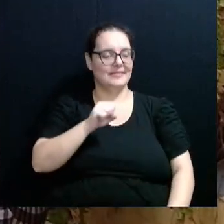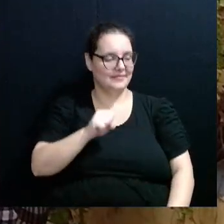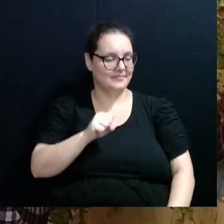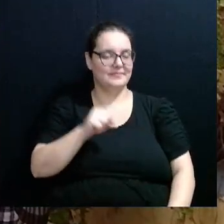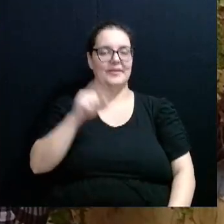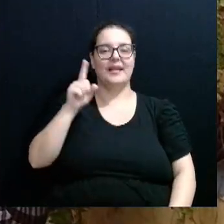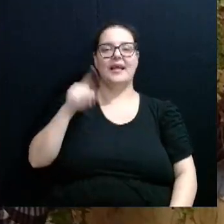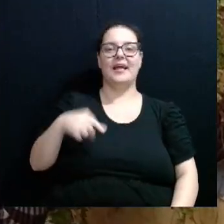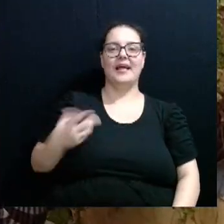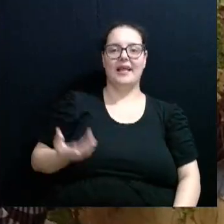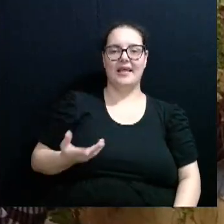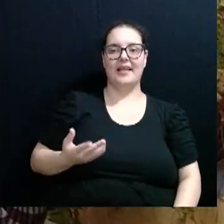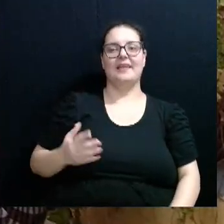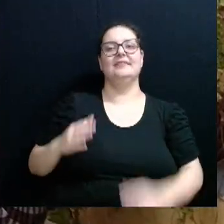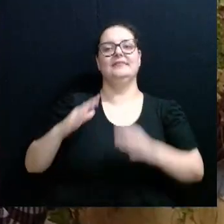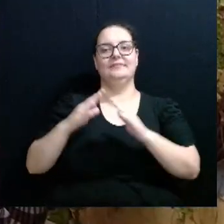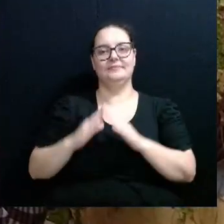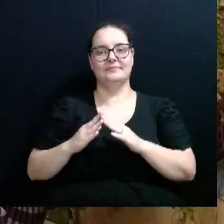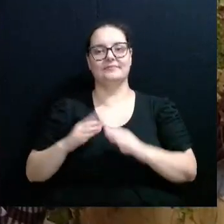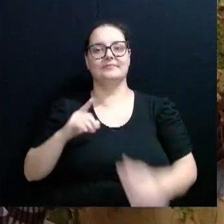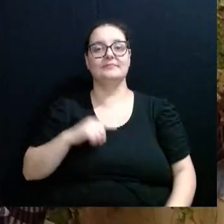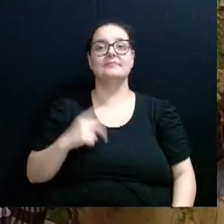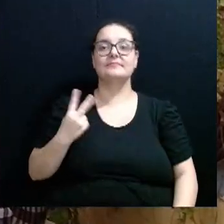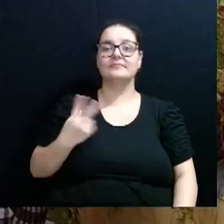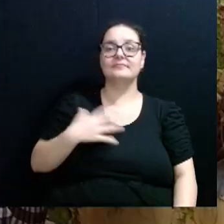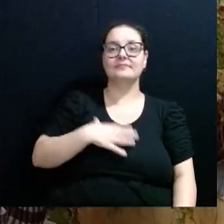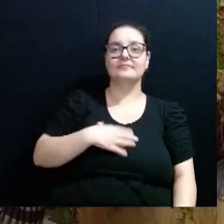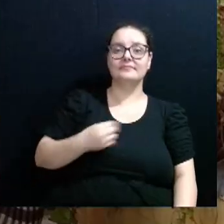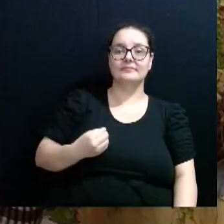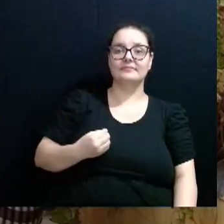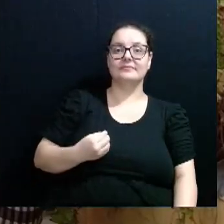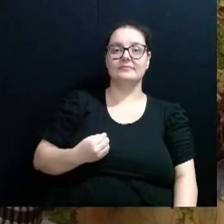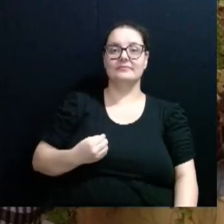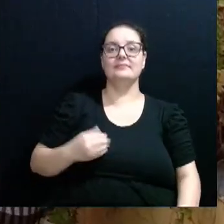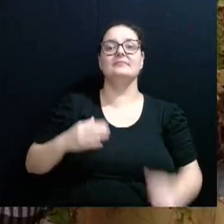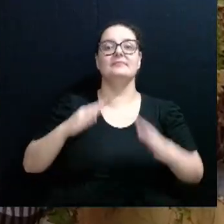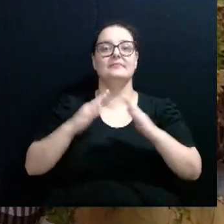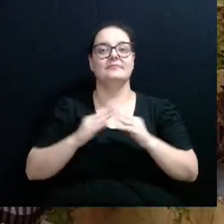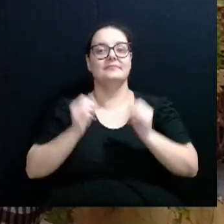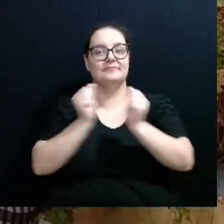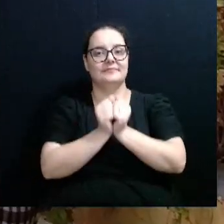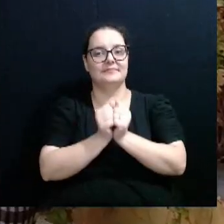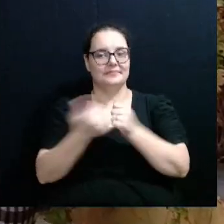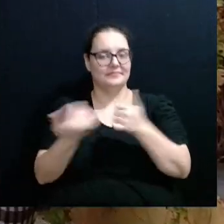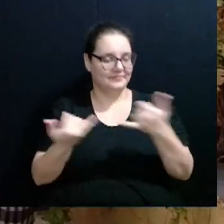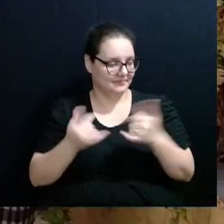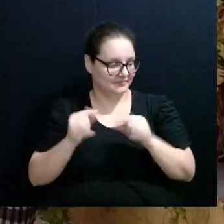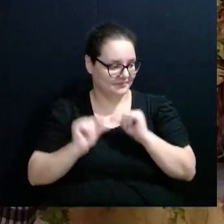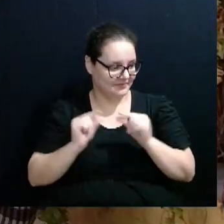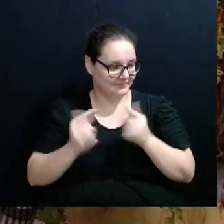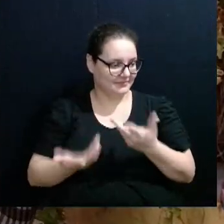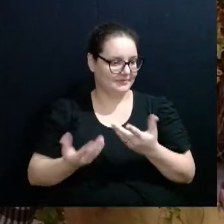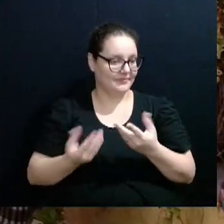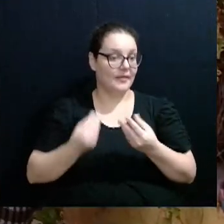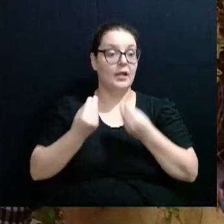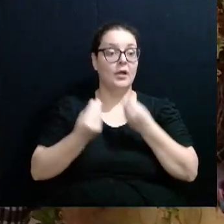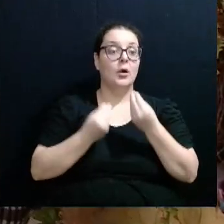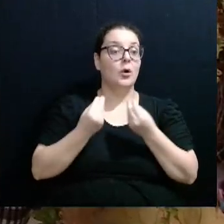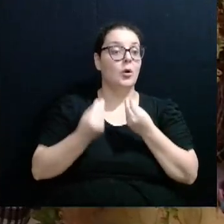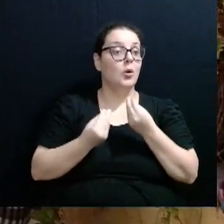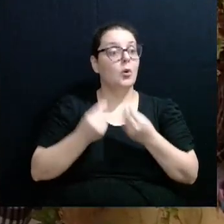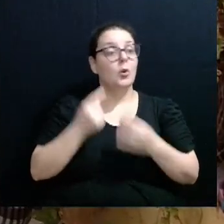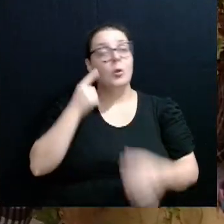moradoras, ela tem 2 filhos, um deles mora aqui com ela. Fala um pouquinho como foi, como surgiu